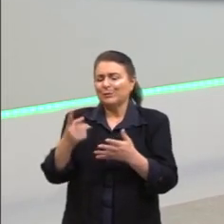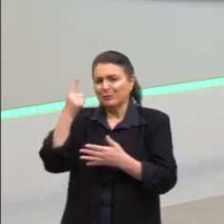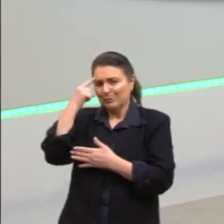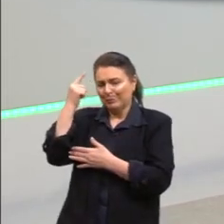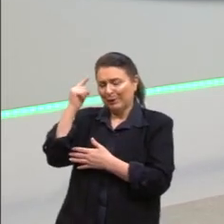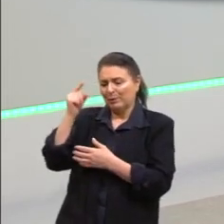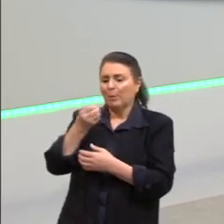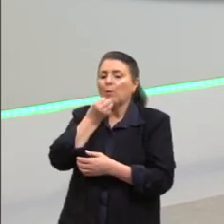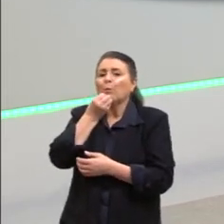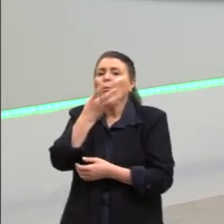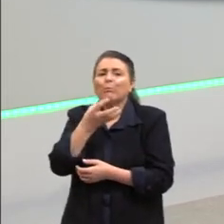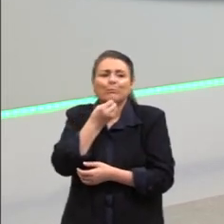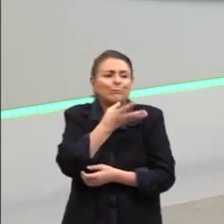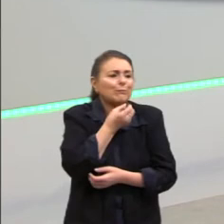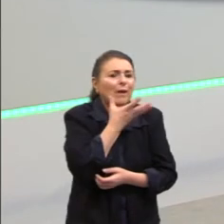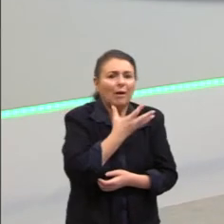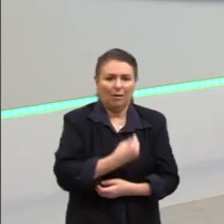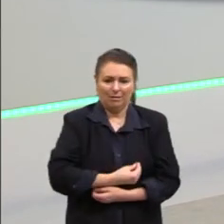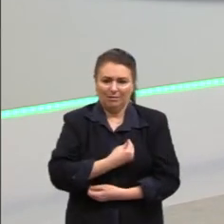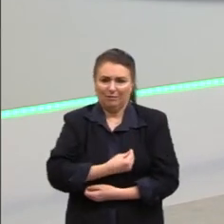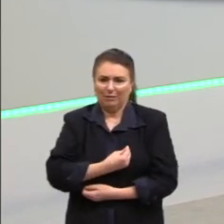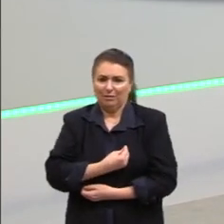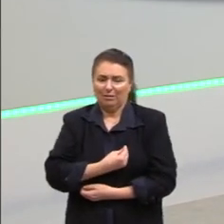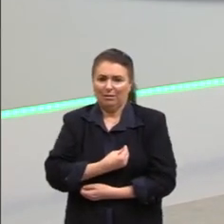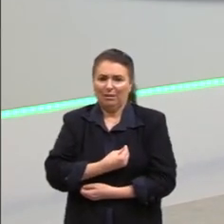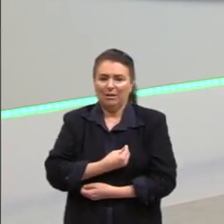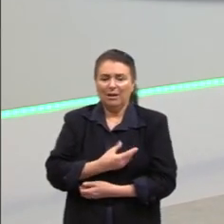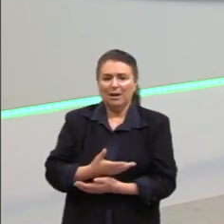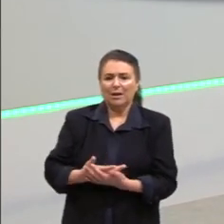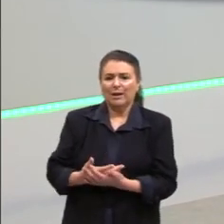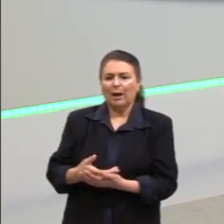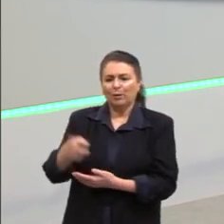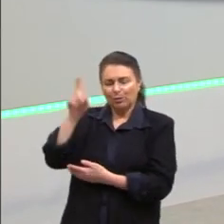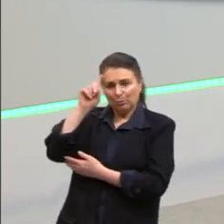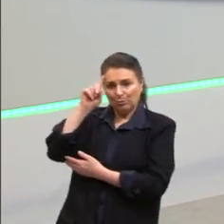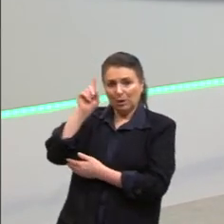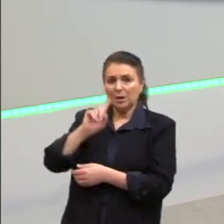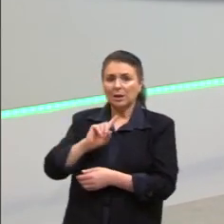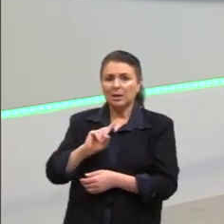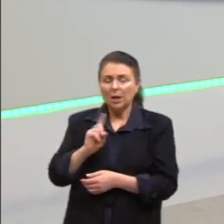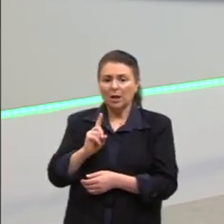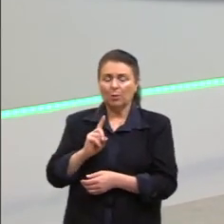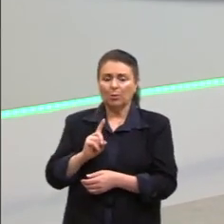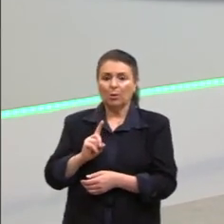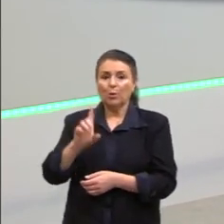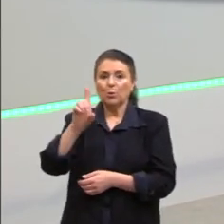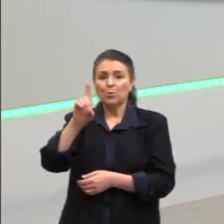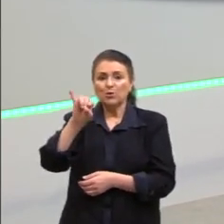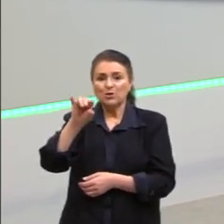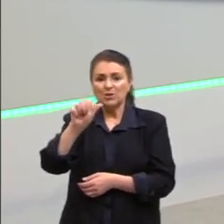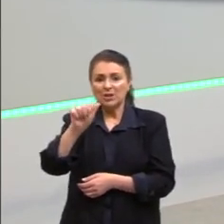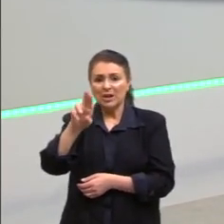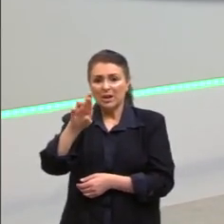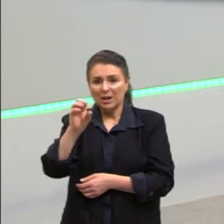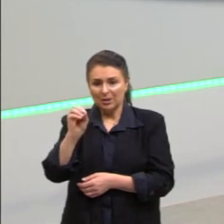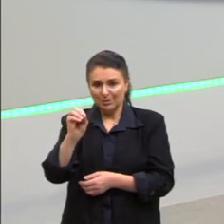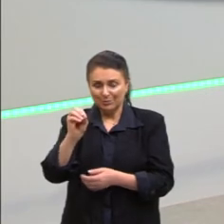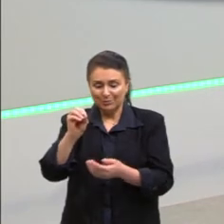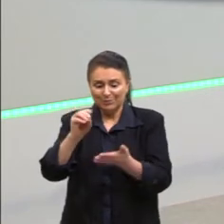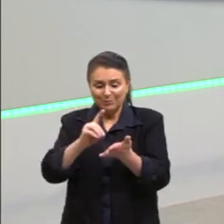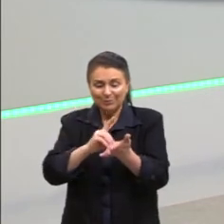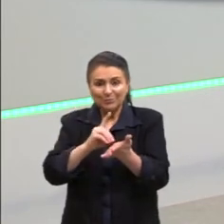para contar o nosso dia a dia, tá? Mas que vocês criem pequenos diários onde vocês façam o